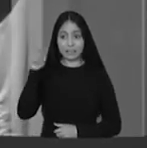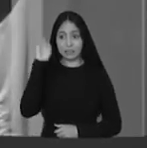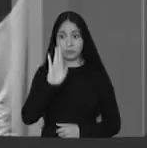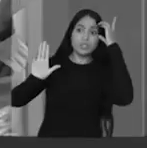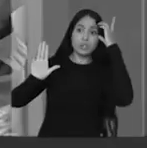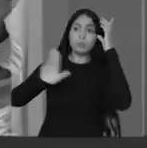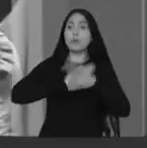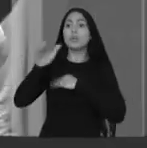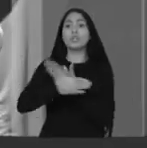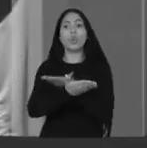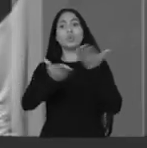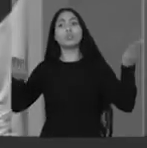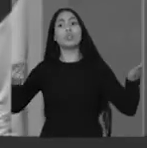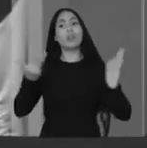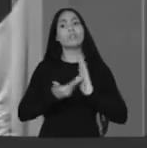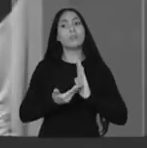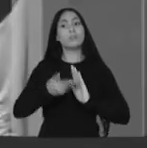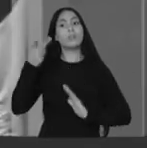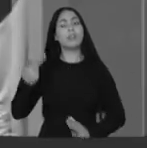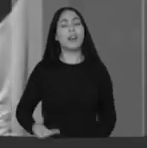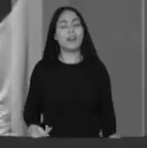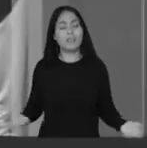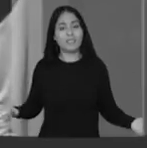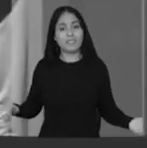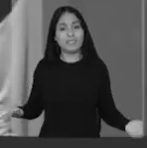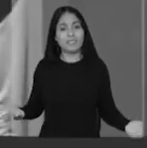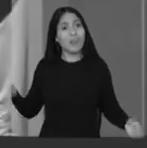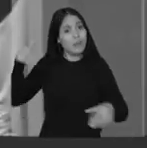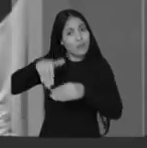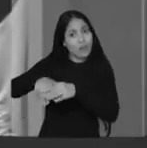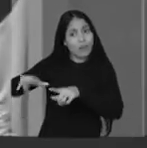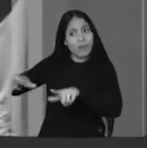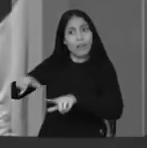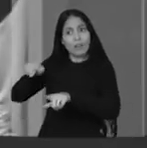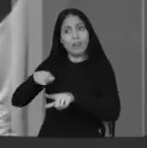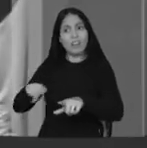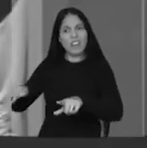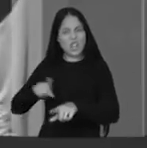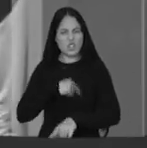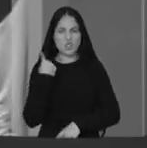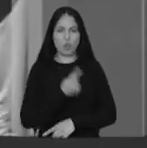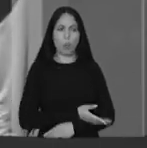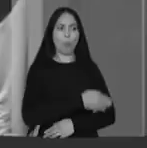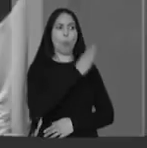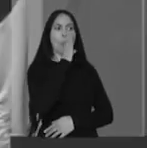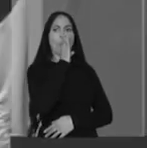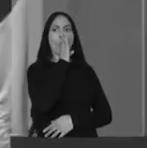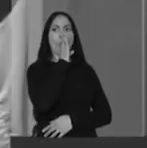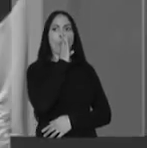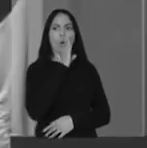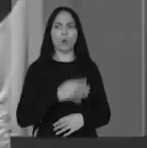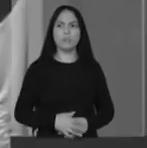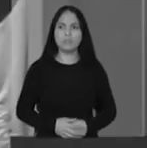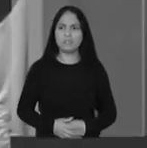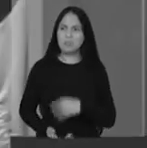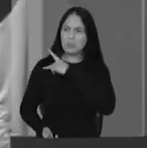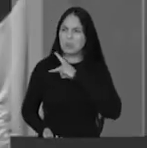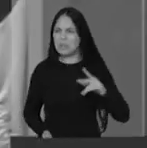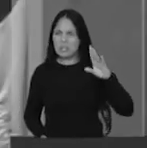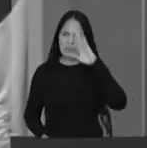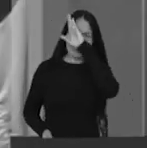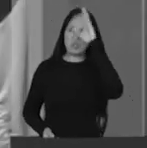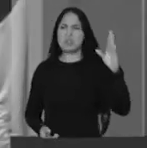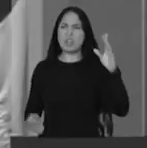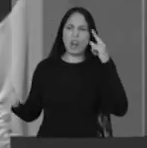fraudada se este Parlamento aceitar calado o xaveco do presidente bolsonaro